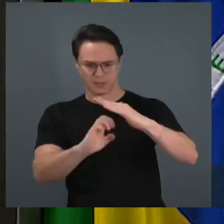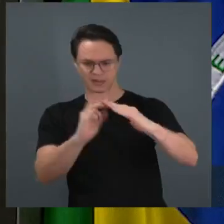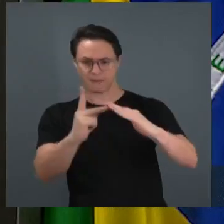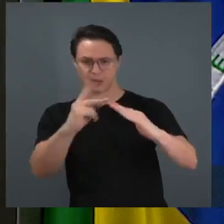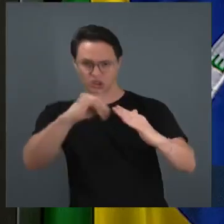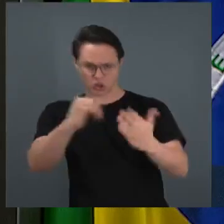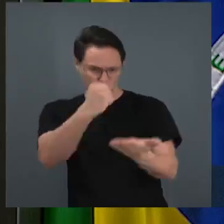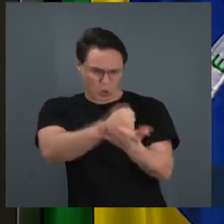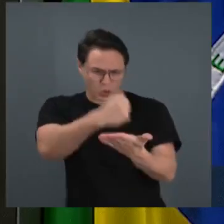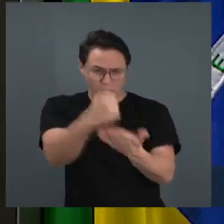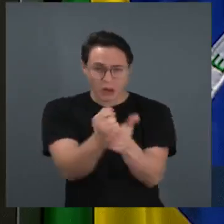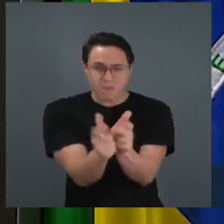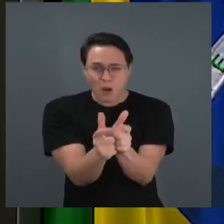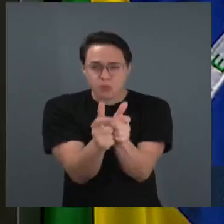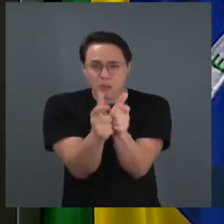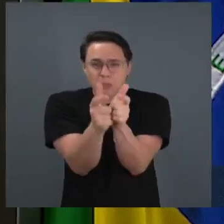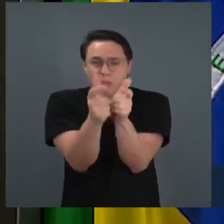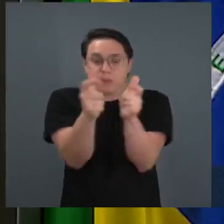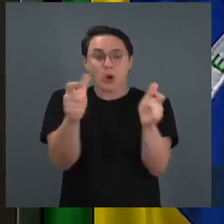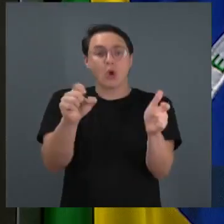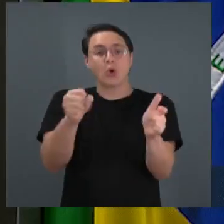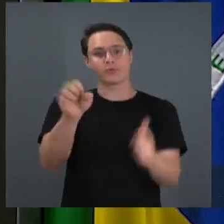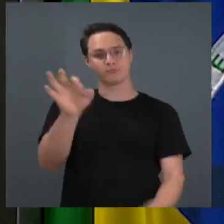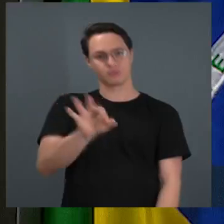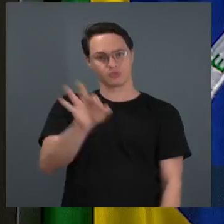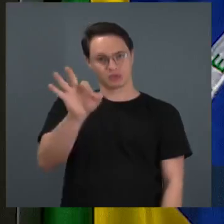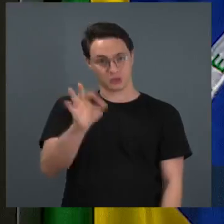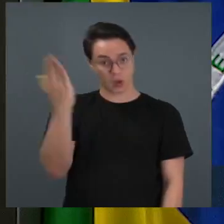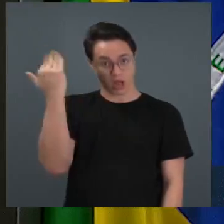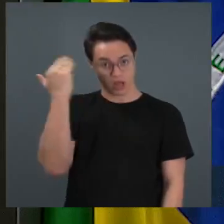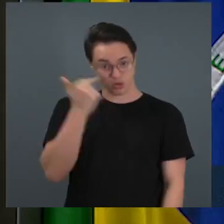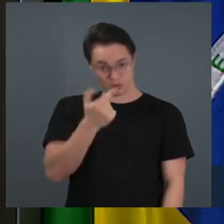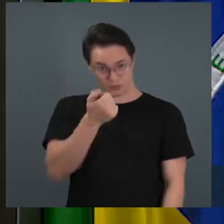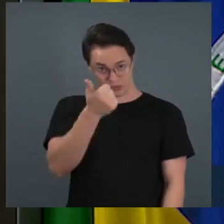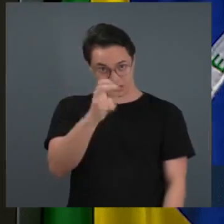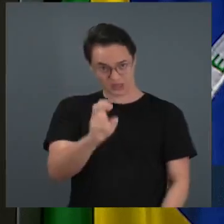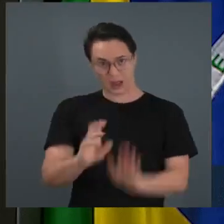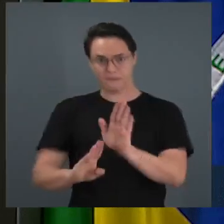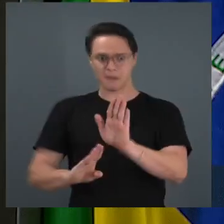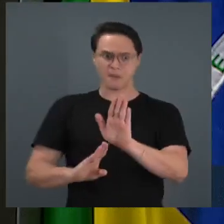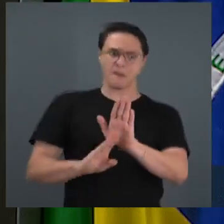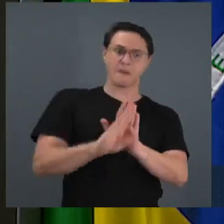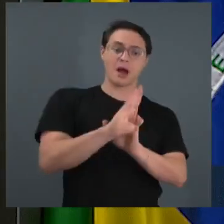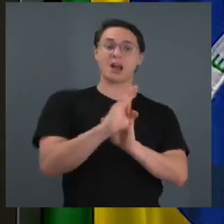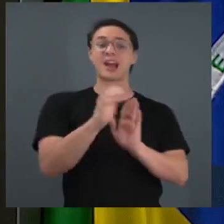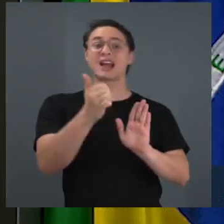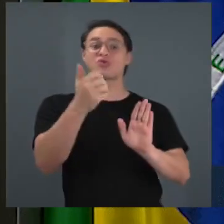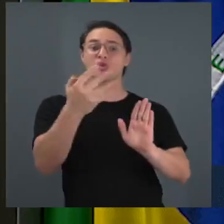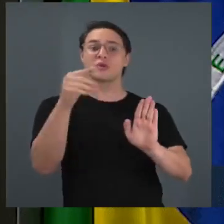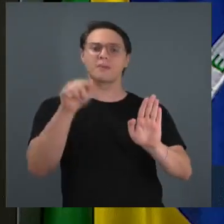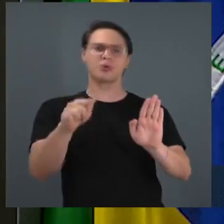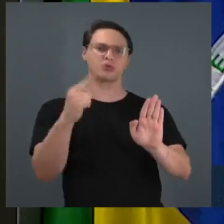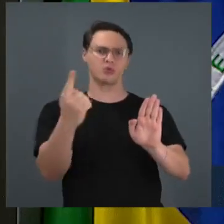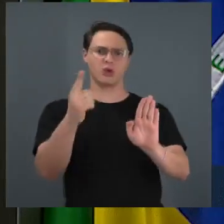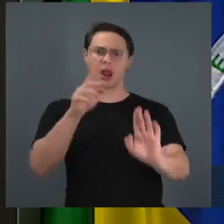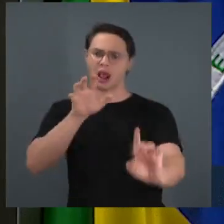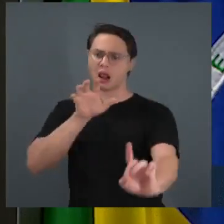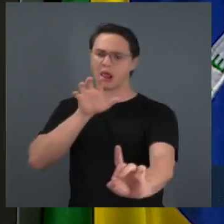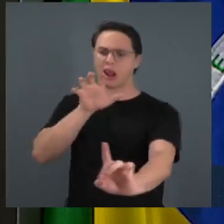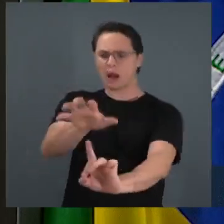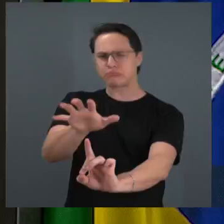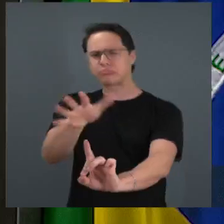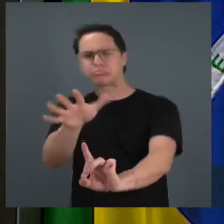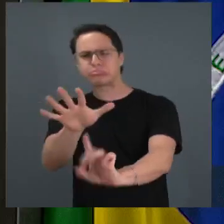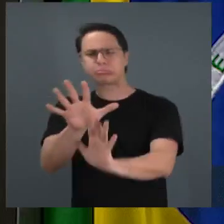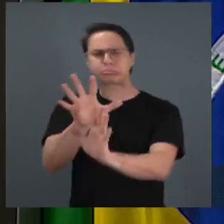8,5% em 2015 para 14,1% em 2023, afetando cerca de